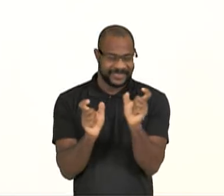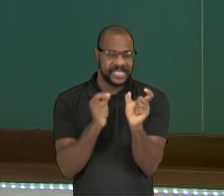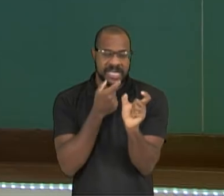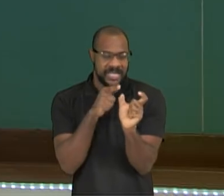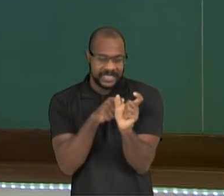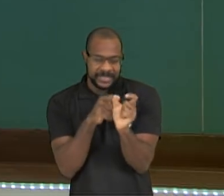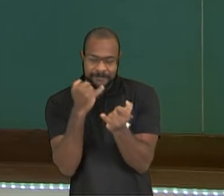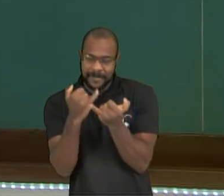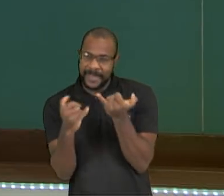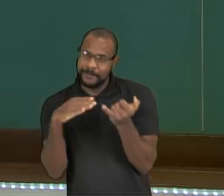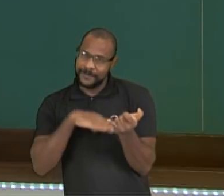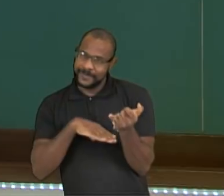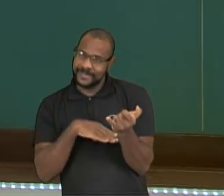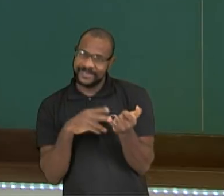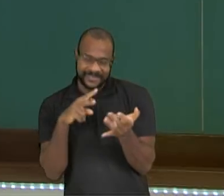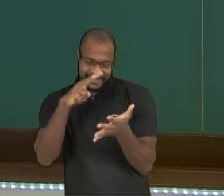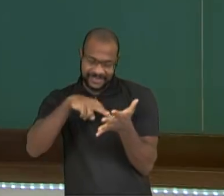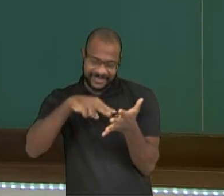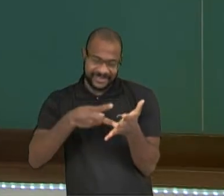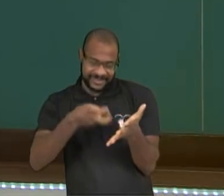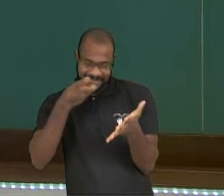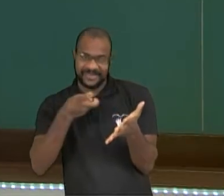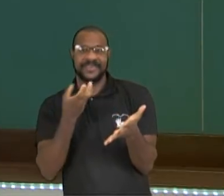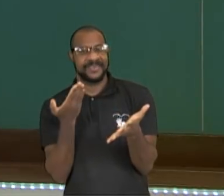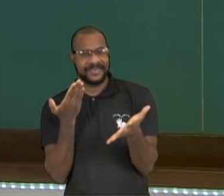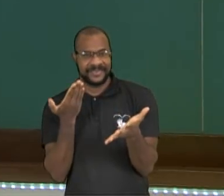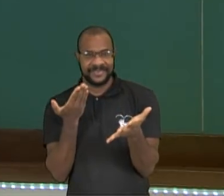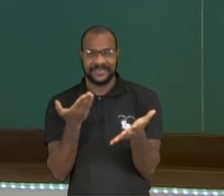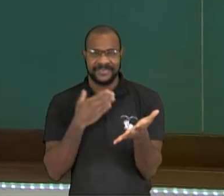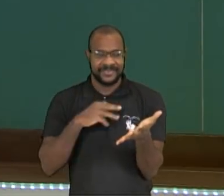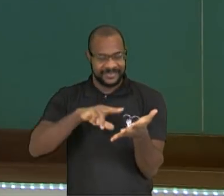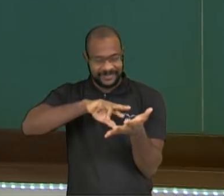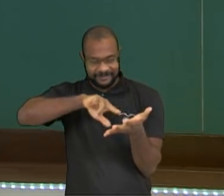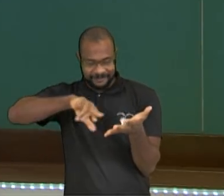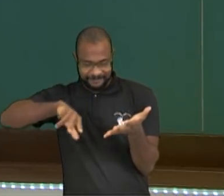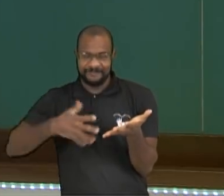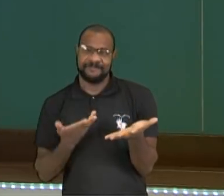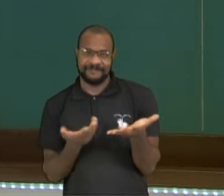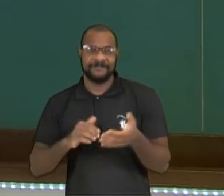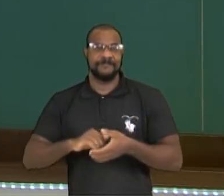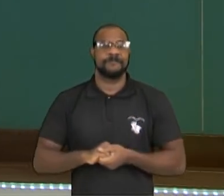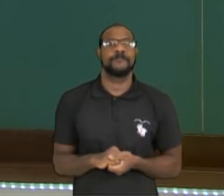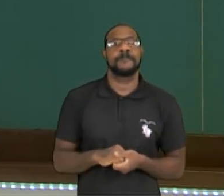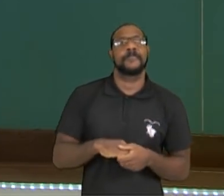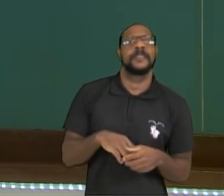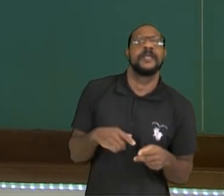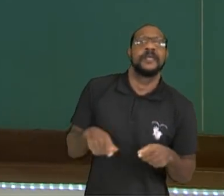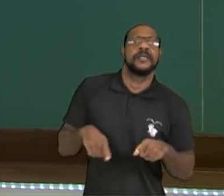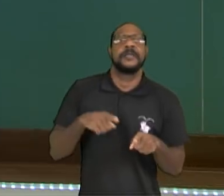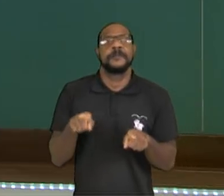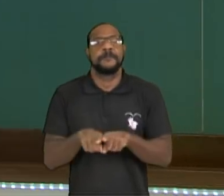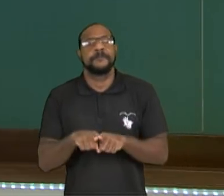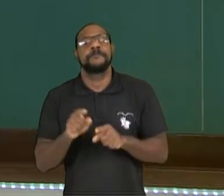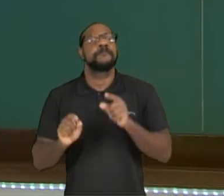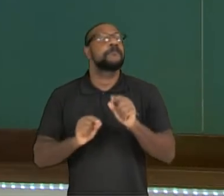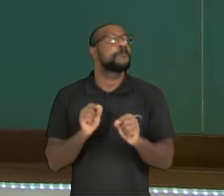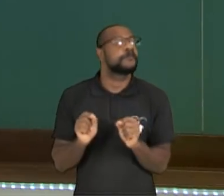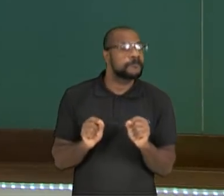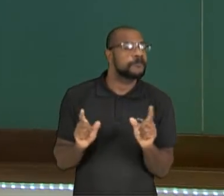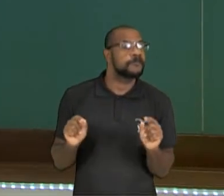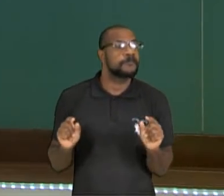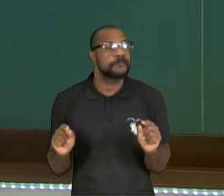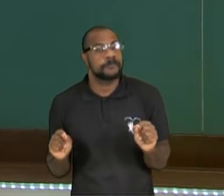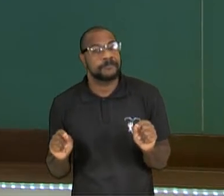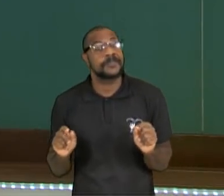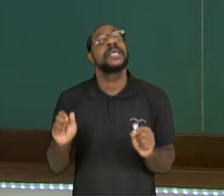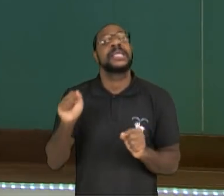parecem com o português. Por exemplo, computer. Olhou a palavra computer, você já sabe que é computador. Ótimo. Olhamos